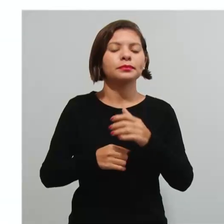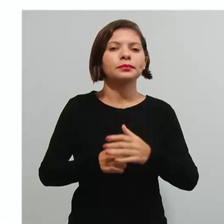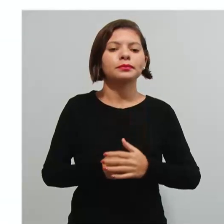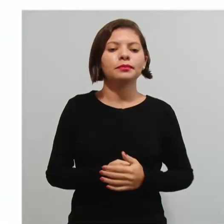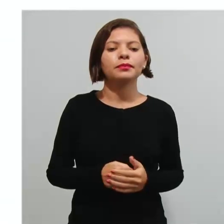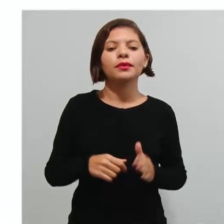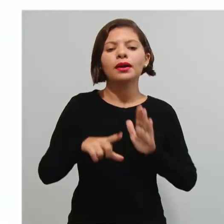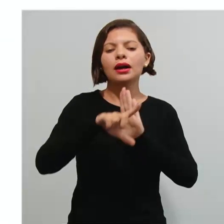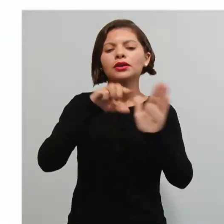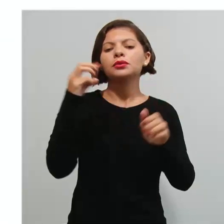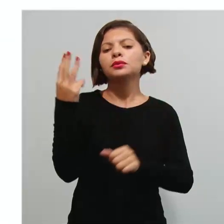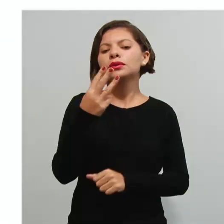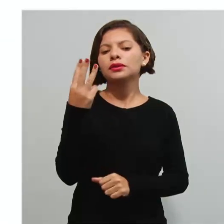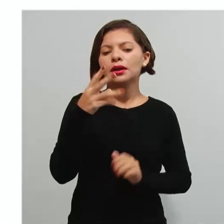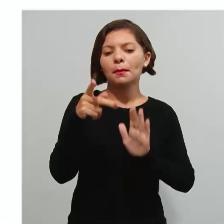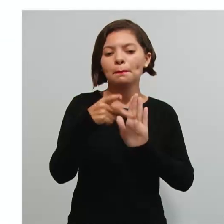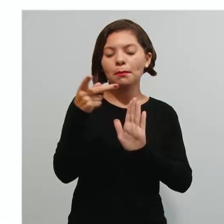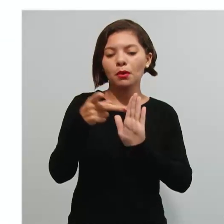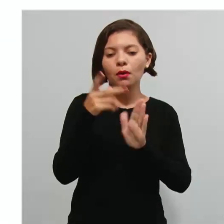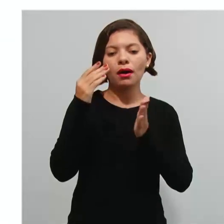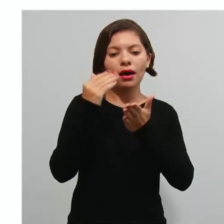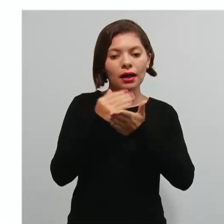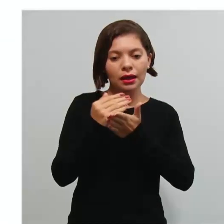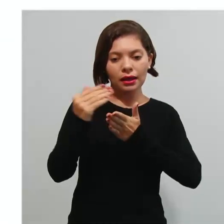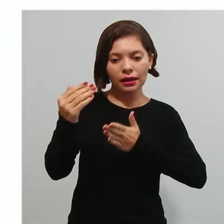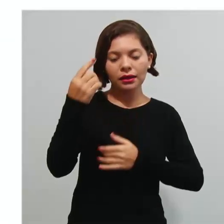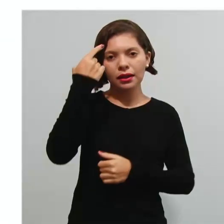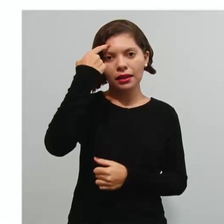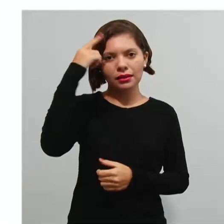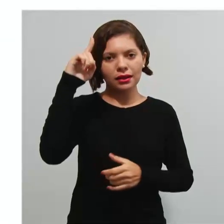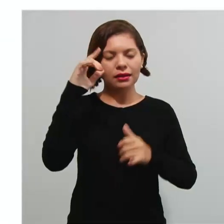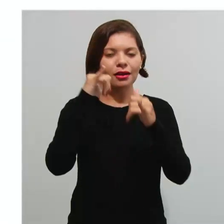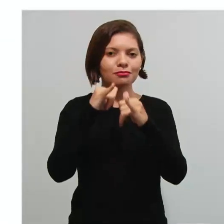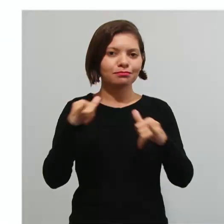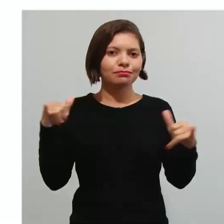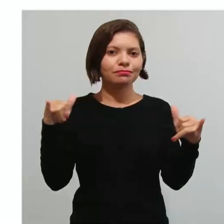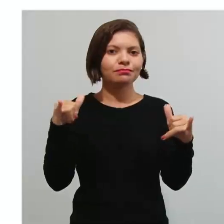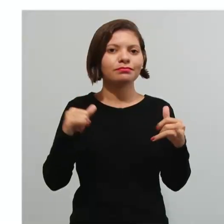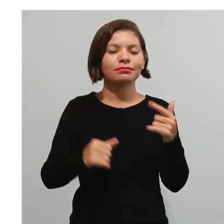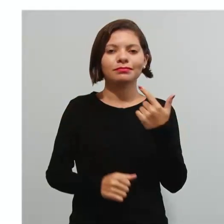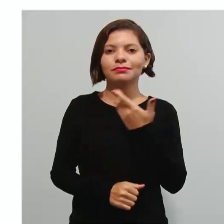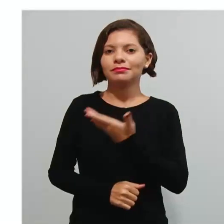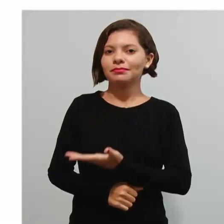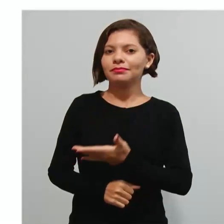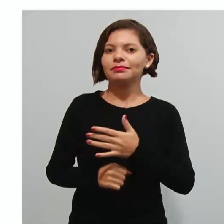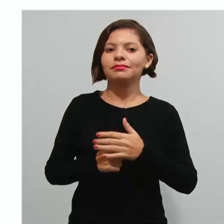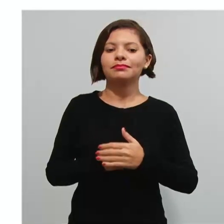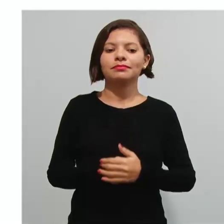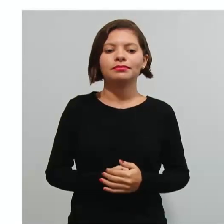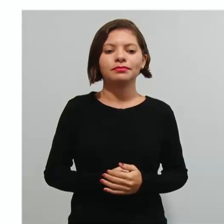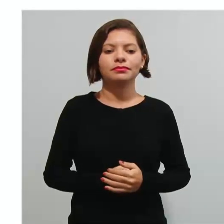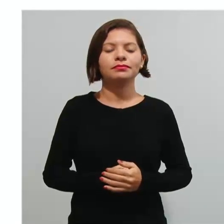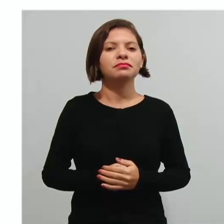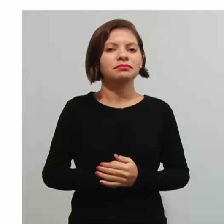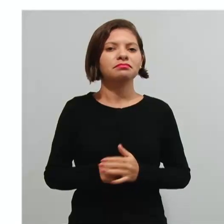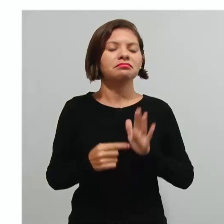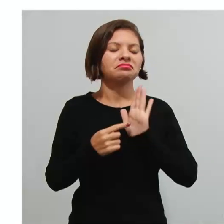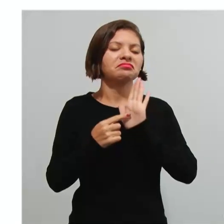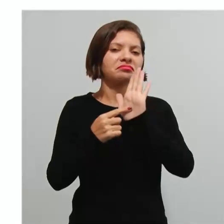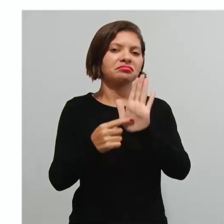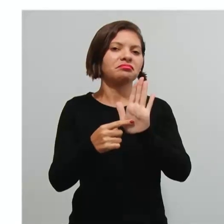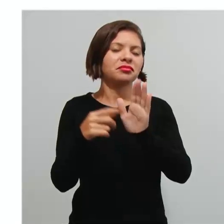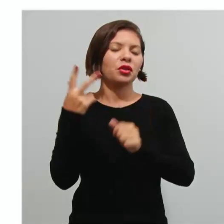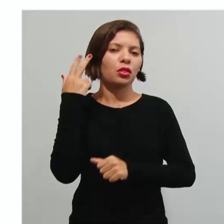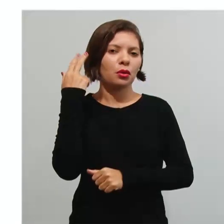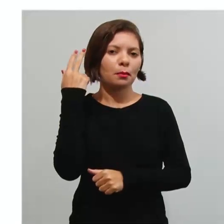Artigo 3º, esta portaria entra em vigor na data de sua publicação. Isso aqui também é de praxe aparecer nas portarias. E logo